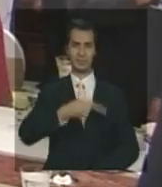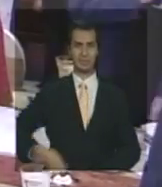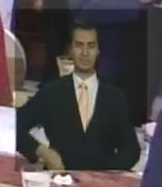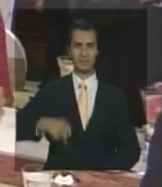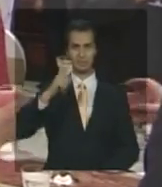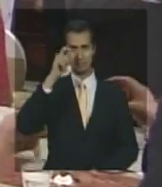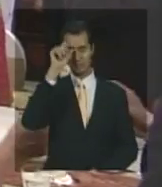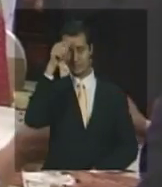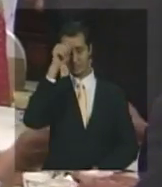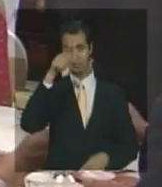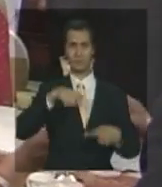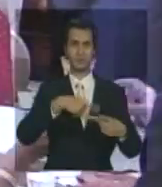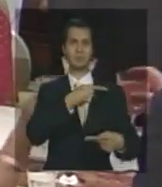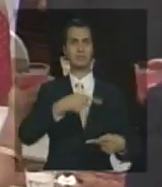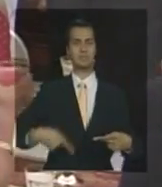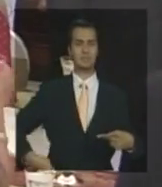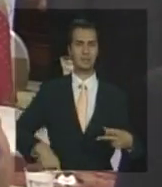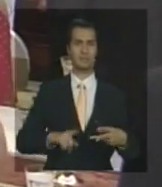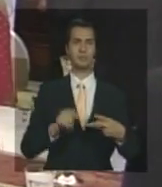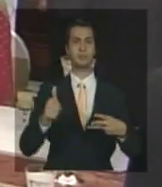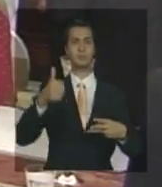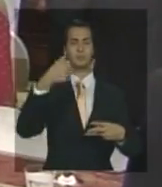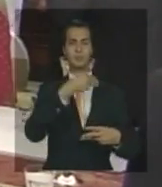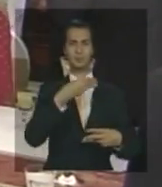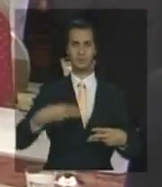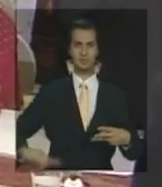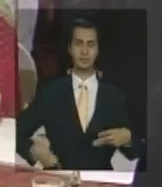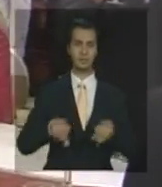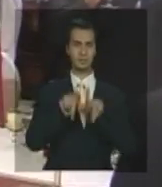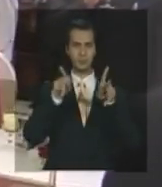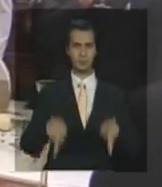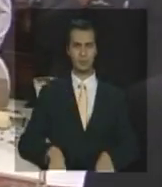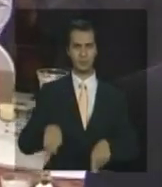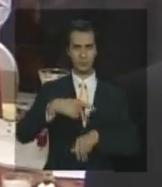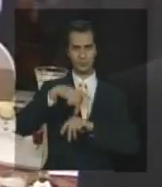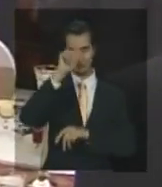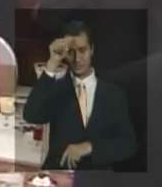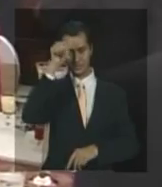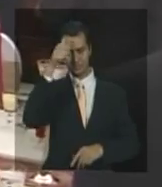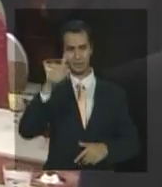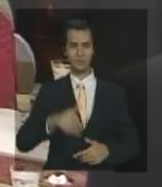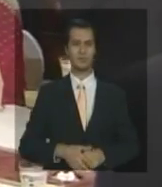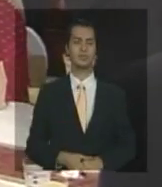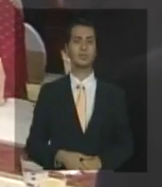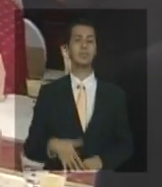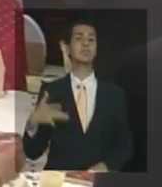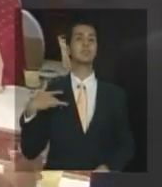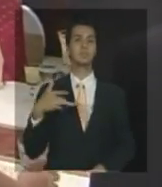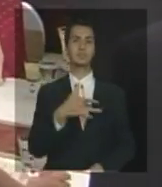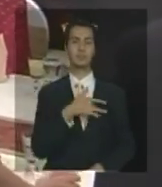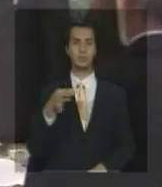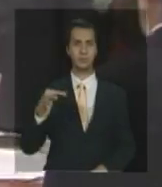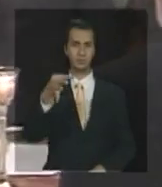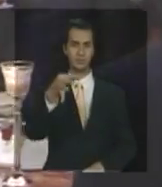presidenta, ao primeiro-ministro e ao povo indiano. Saúde,